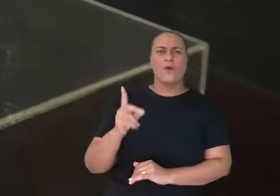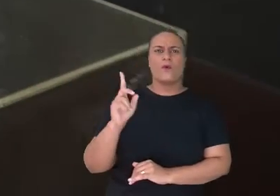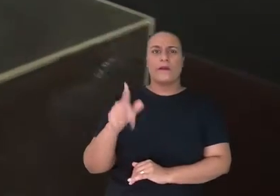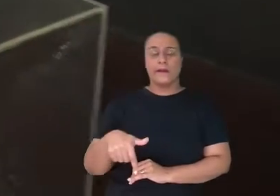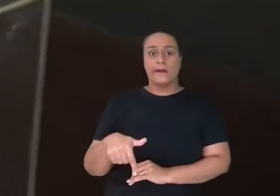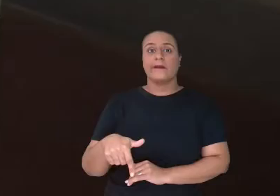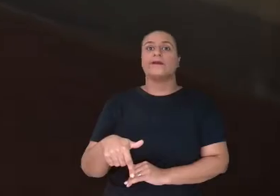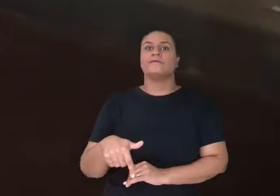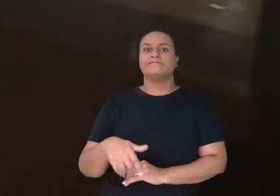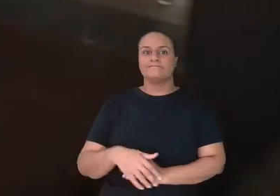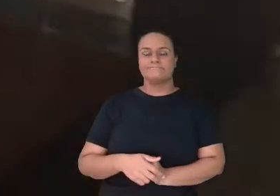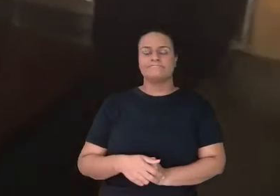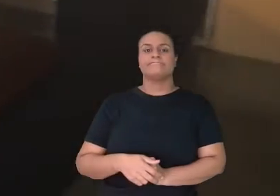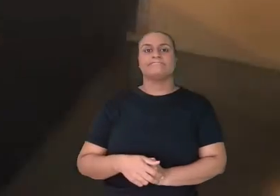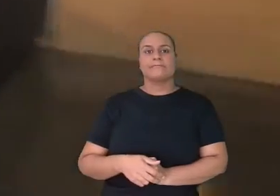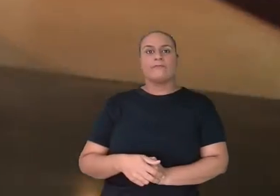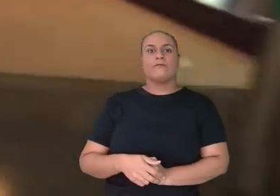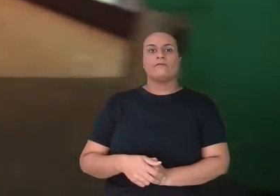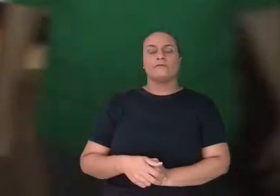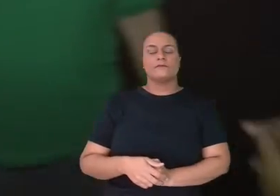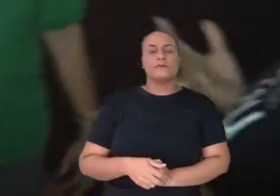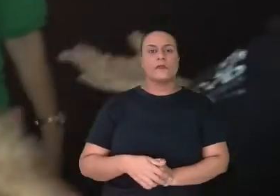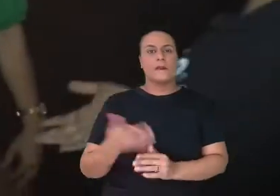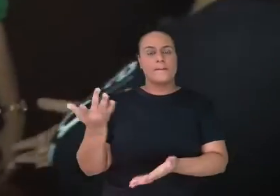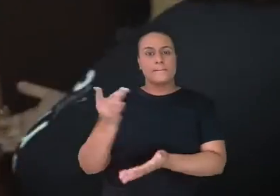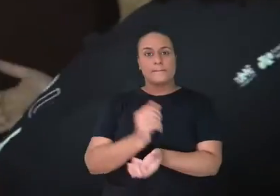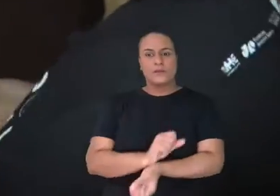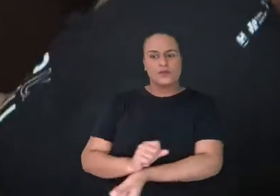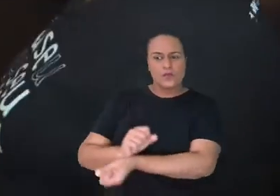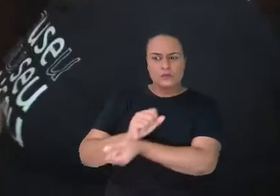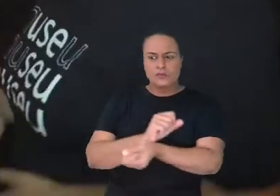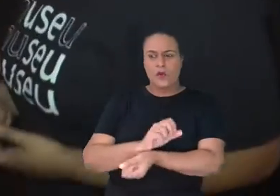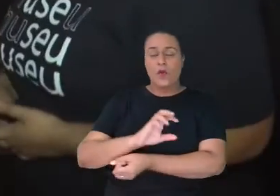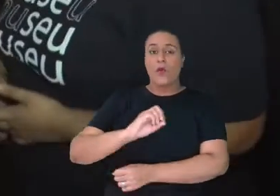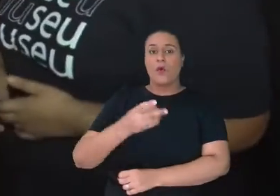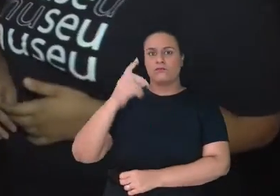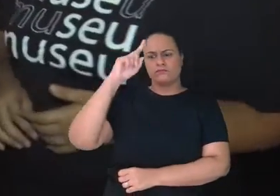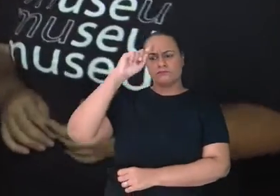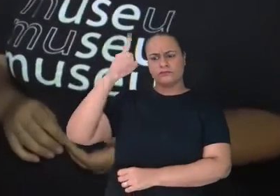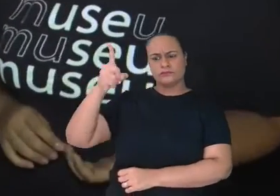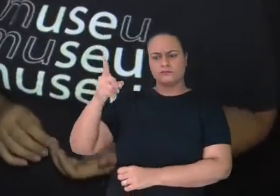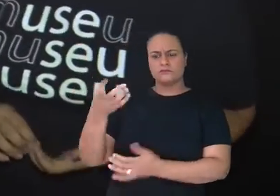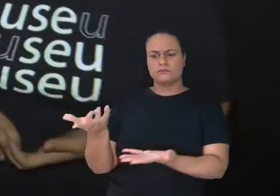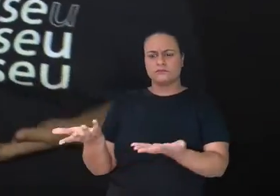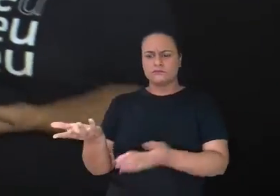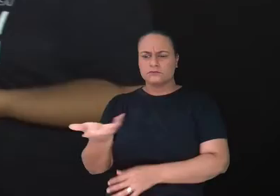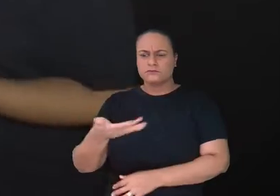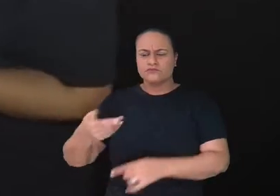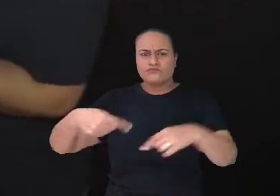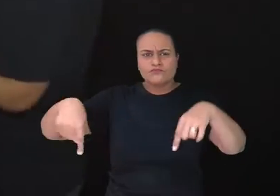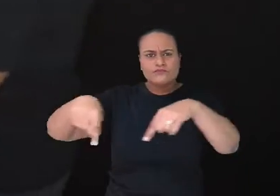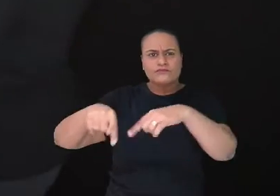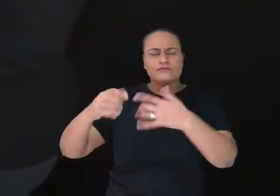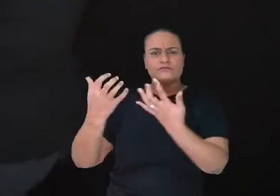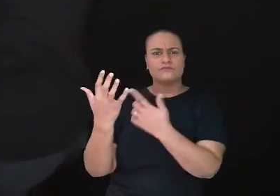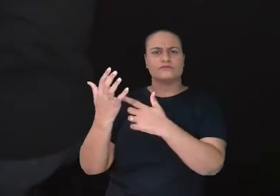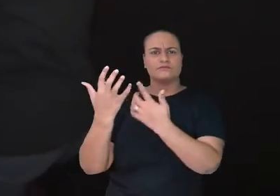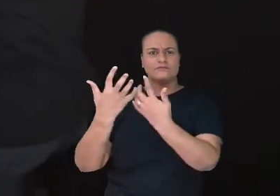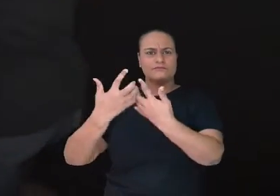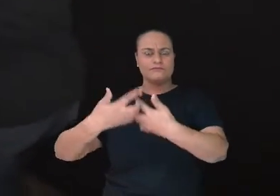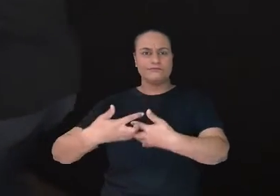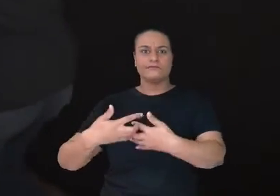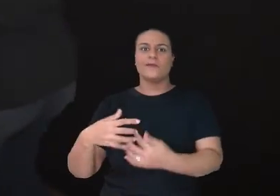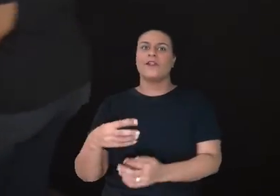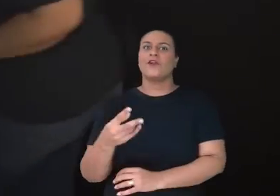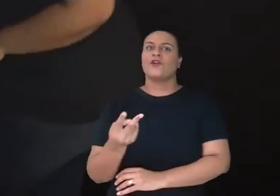de escravizados, ou ele era senhor de engenho. Na verdade, eu não vejo como o outro lado, não. Para mim, é o mesmo... São os dois lados